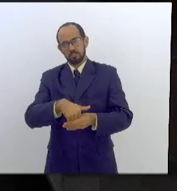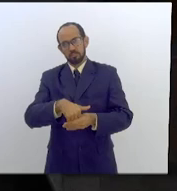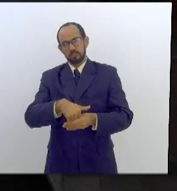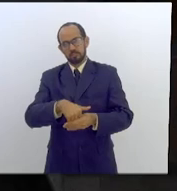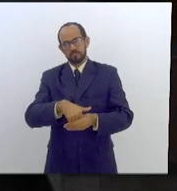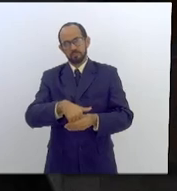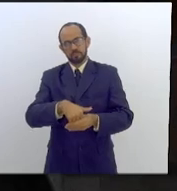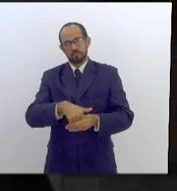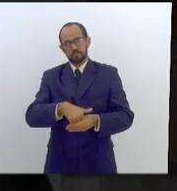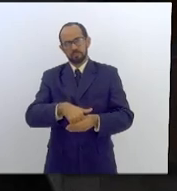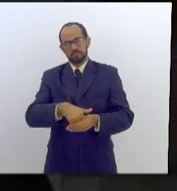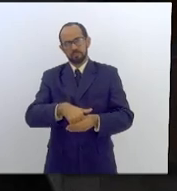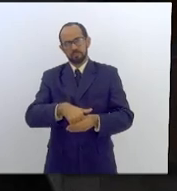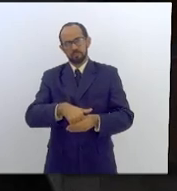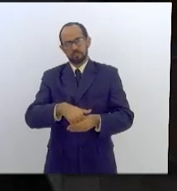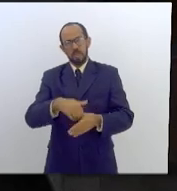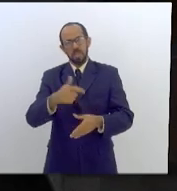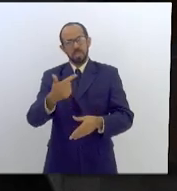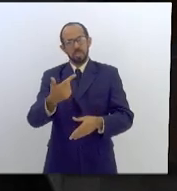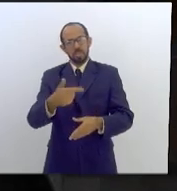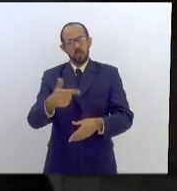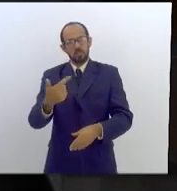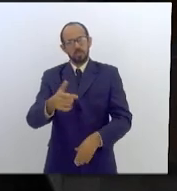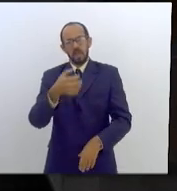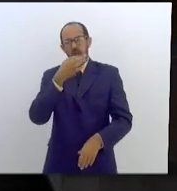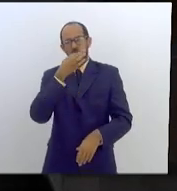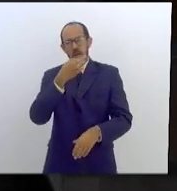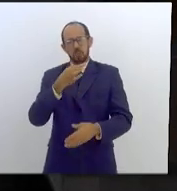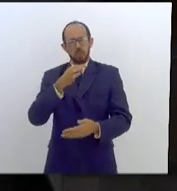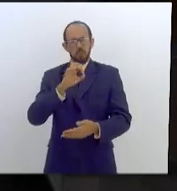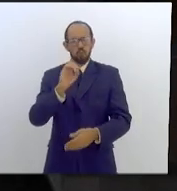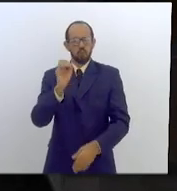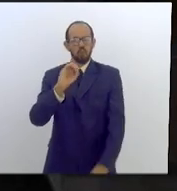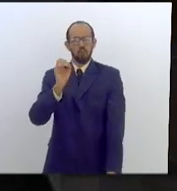é claro que não há nenhum argumento para isso acontecer